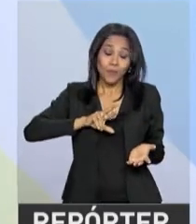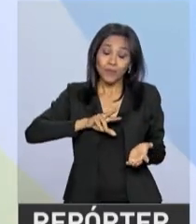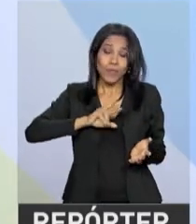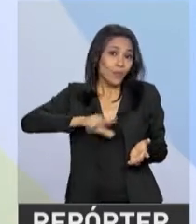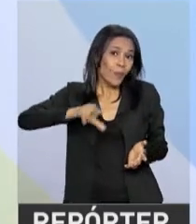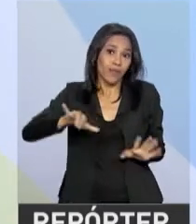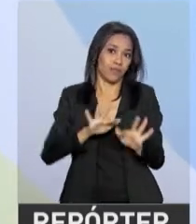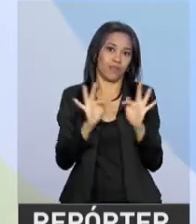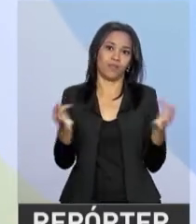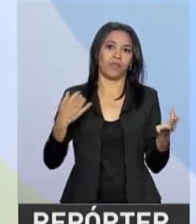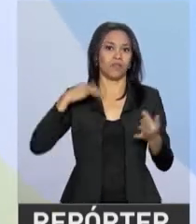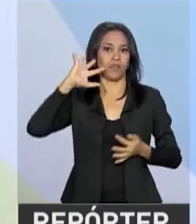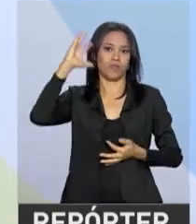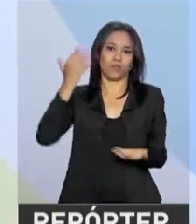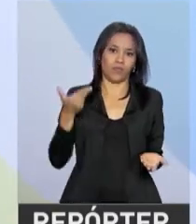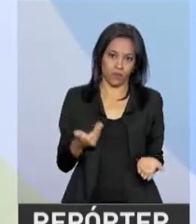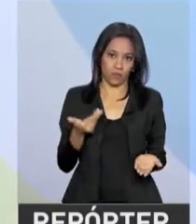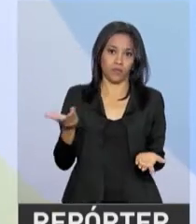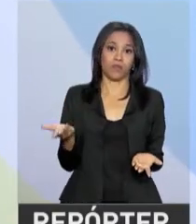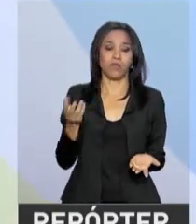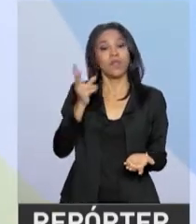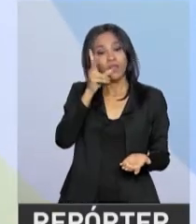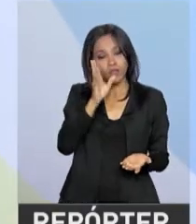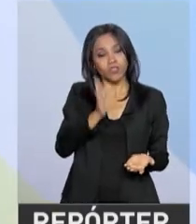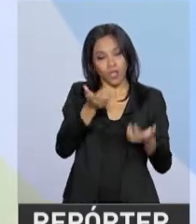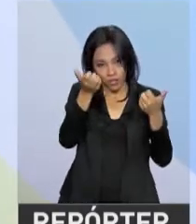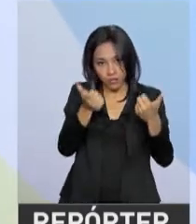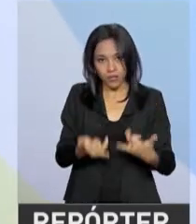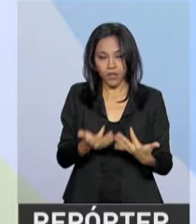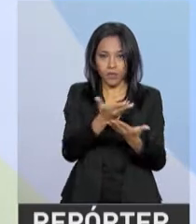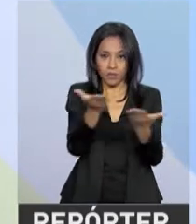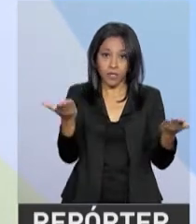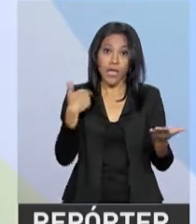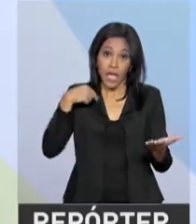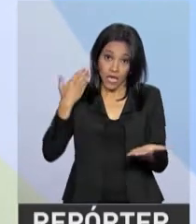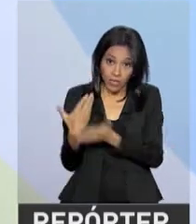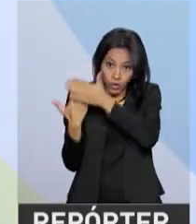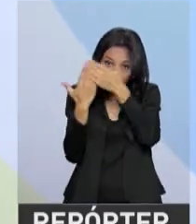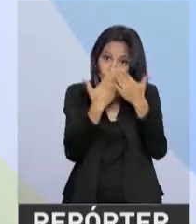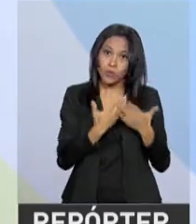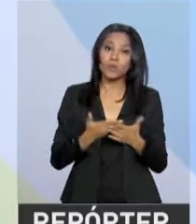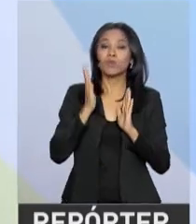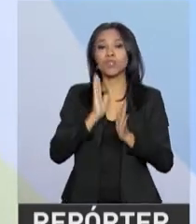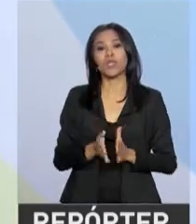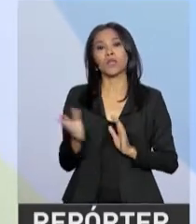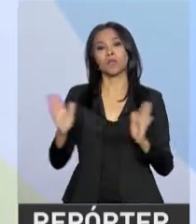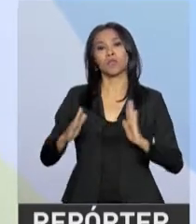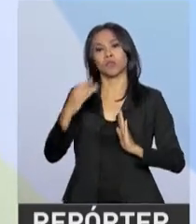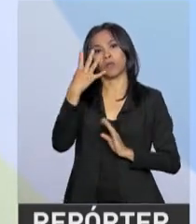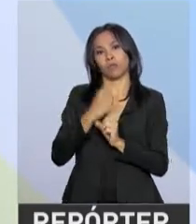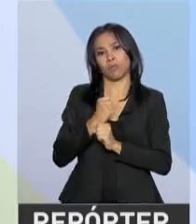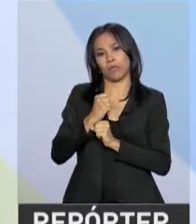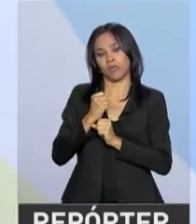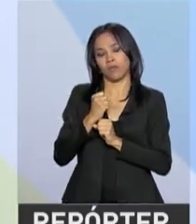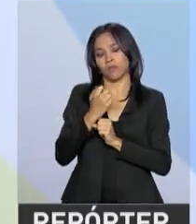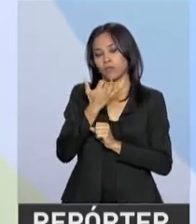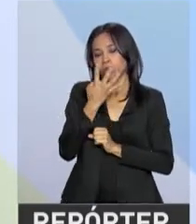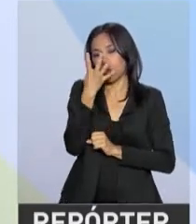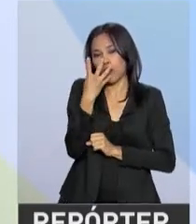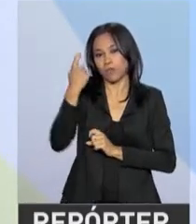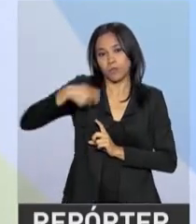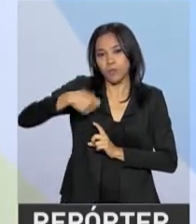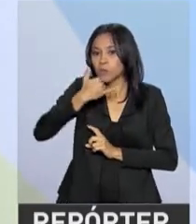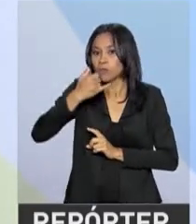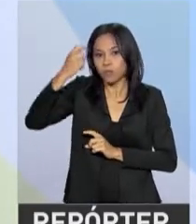o aliás o retrofit como multidimensional mas este estudo já está sendo feita há quatro meses entre o ministério da cidade